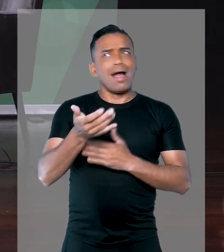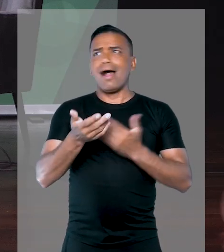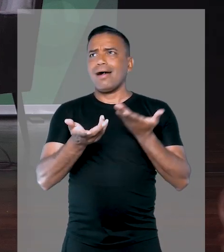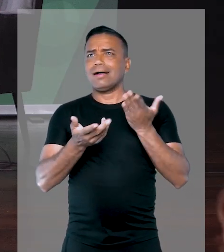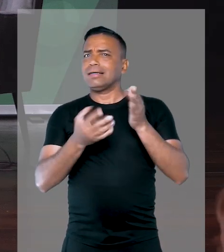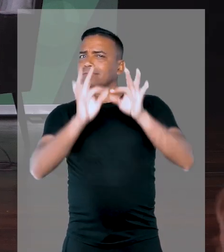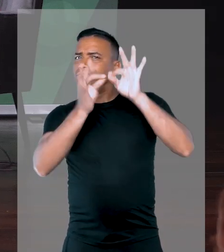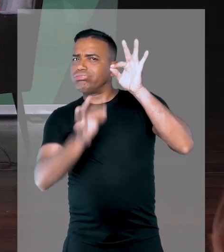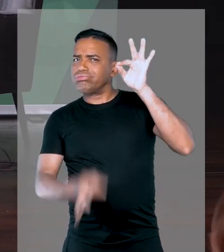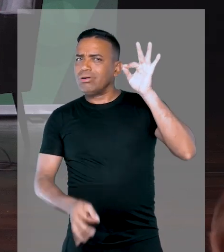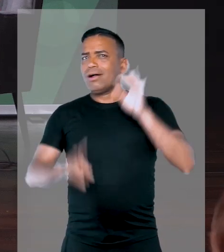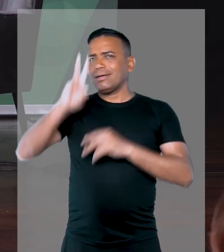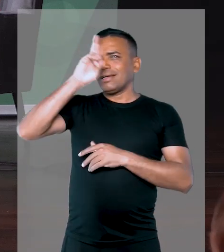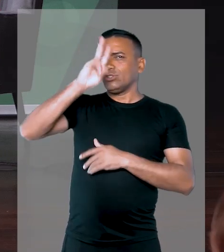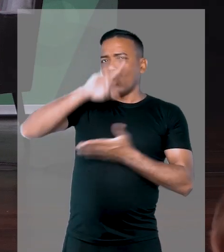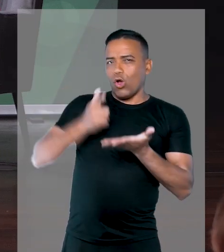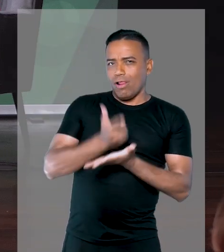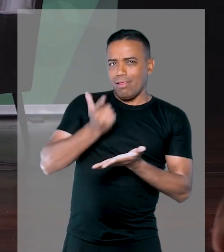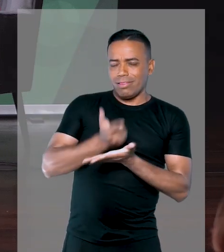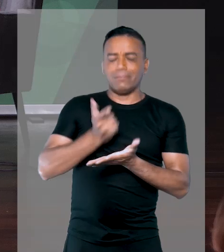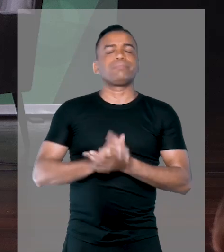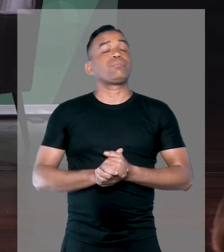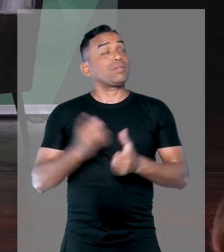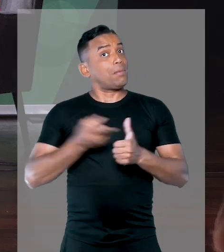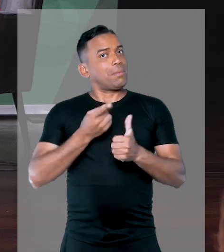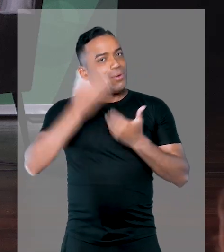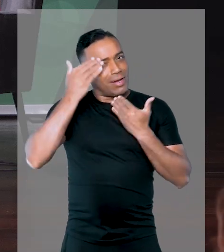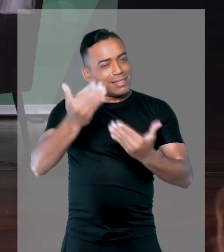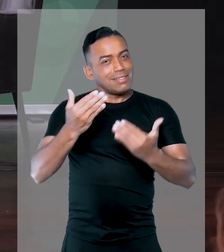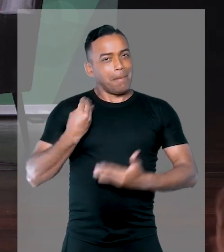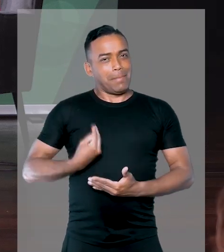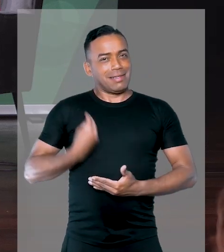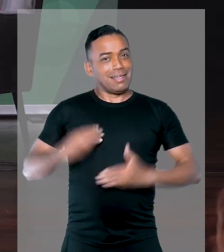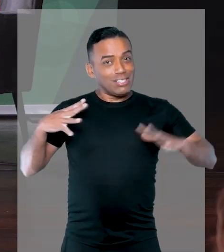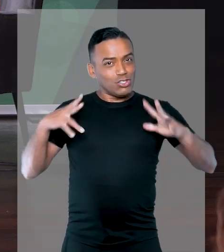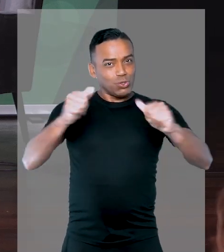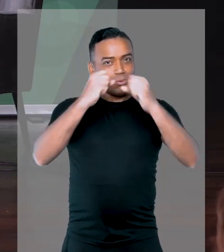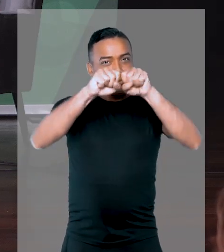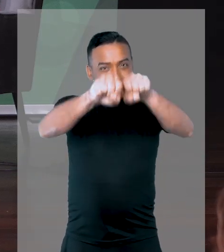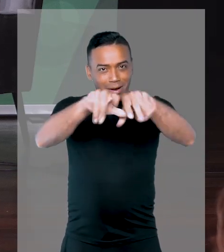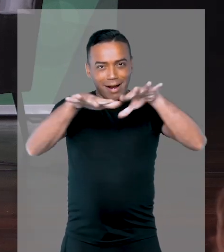enredo dessa história. Primeiro eu queria agradecer a presença de todo mundo que está aqui,